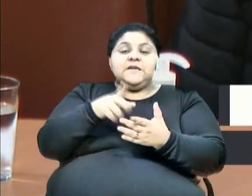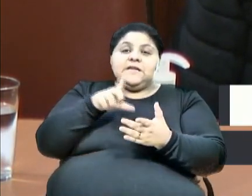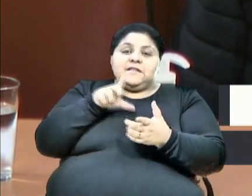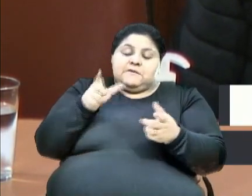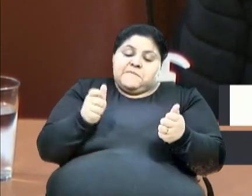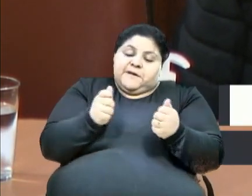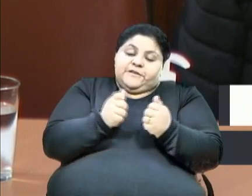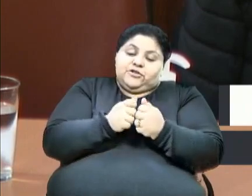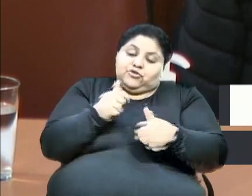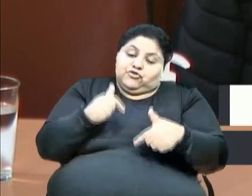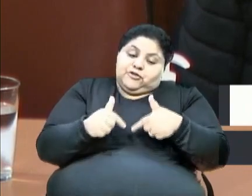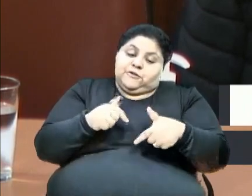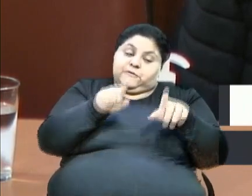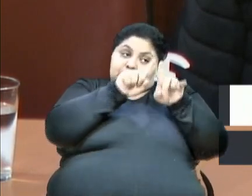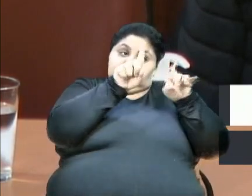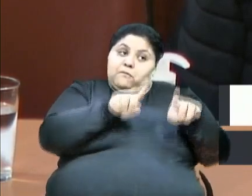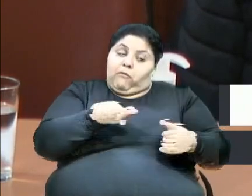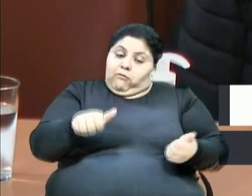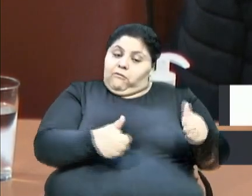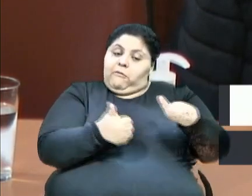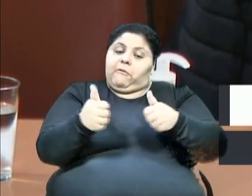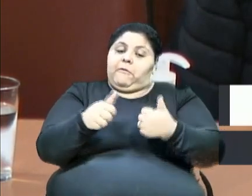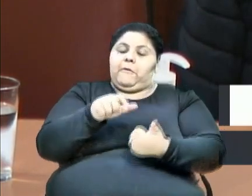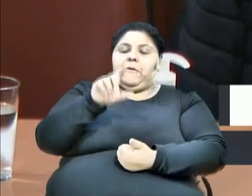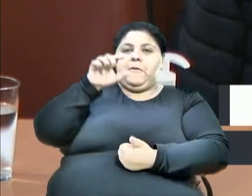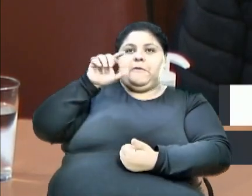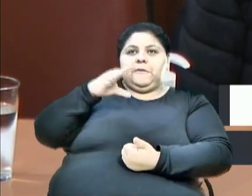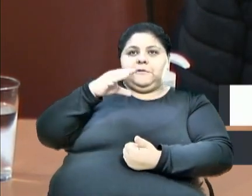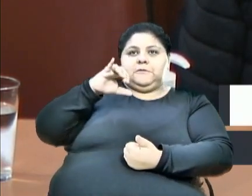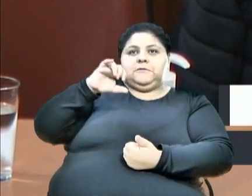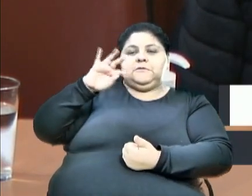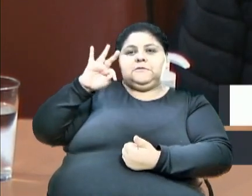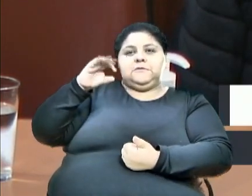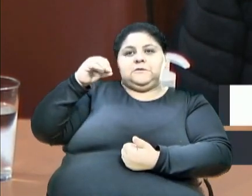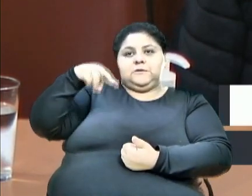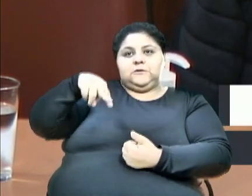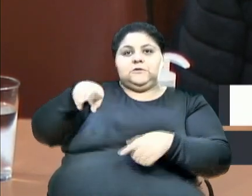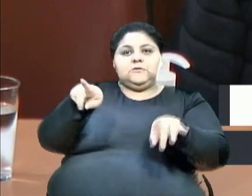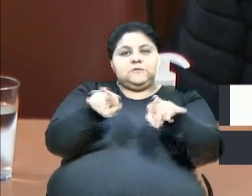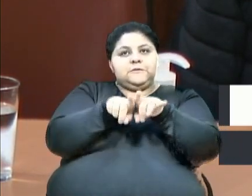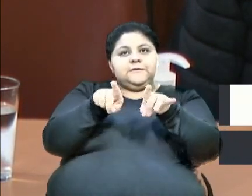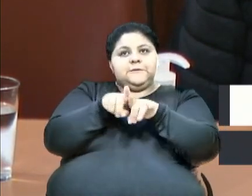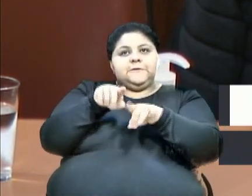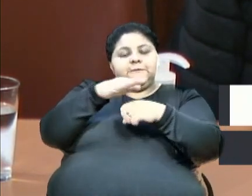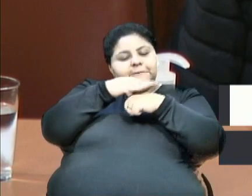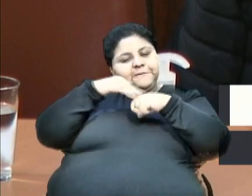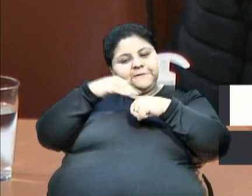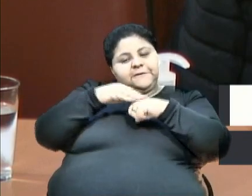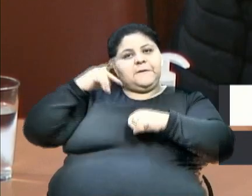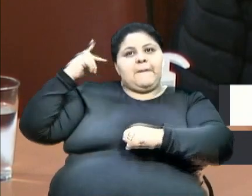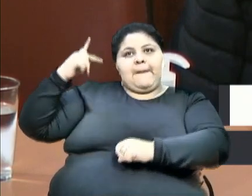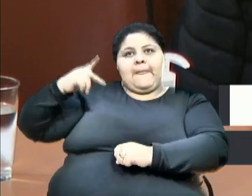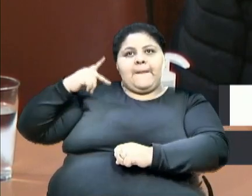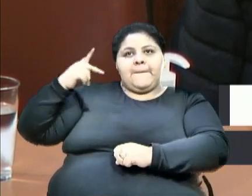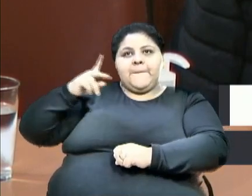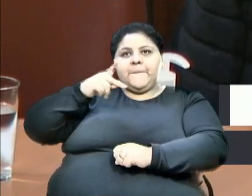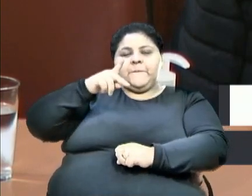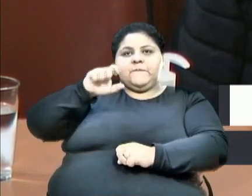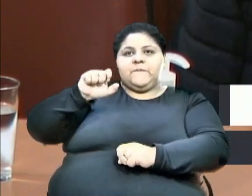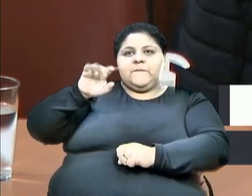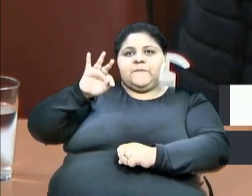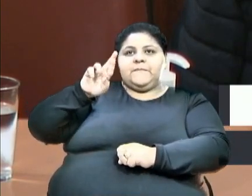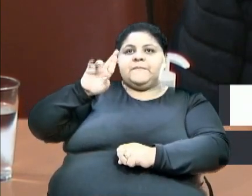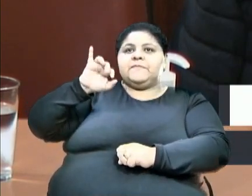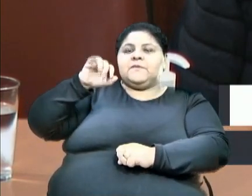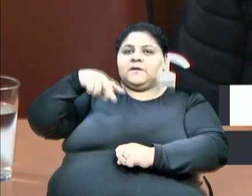de um serviço público de qualidade, que é o Citon e nosso colega querido, o vereador Wagner Petrini, né, que tem